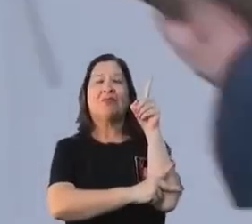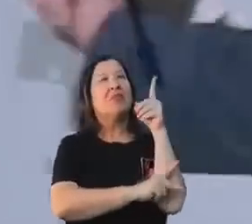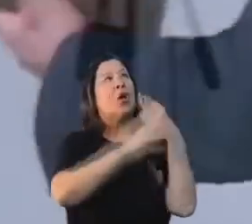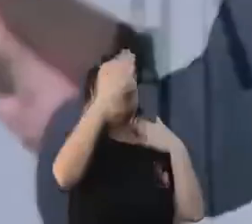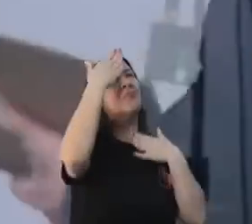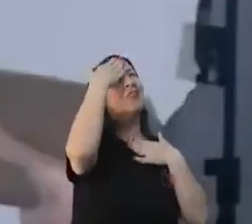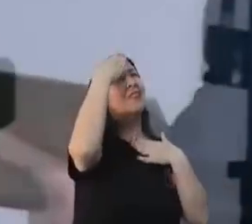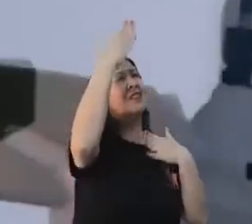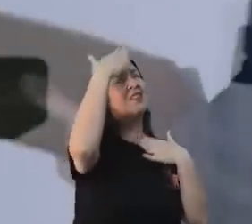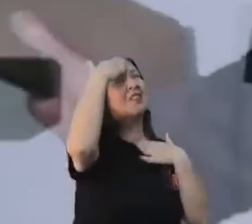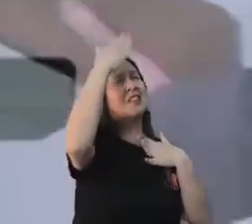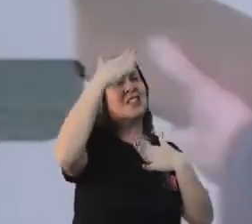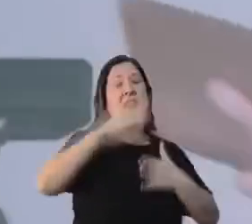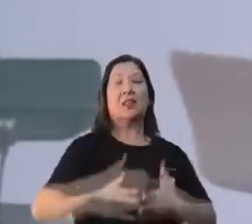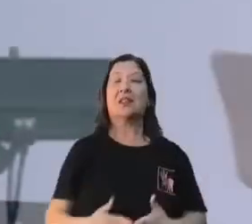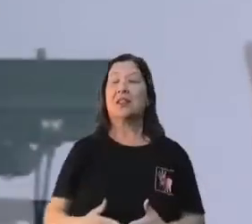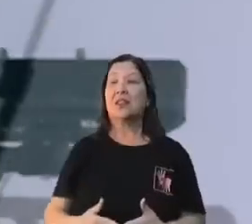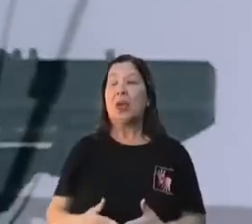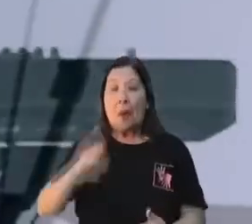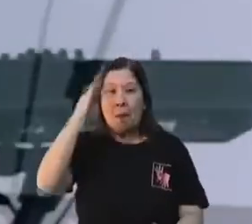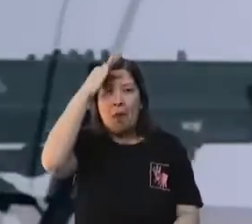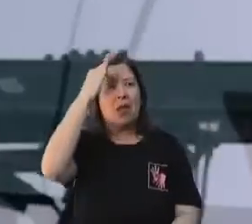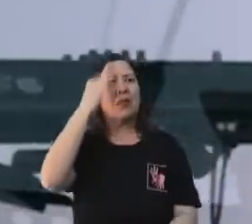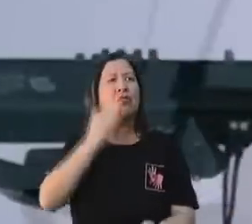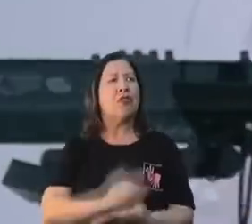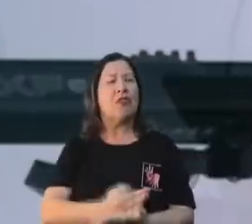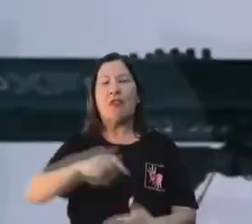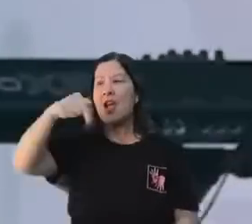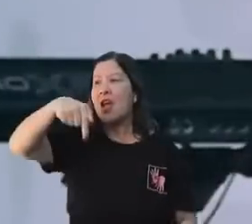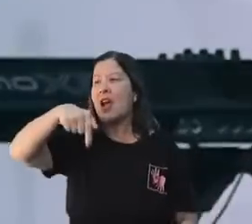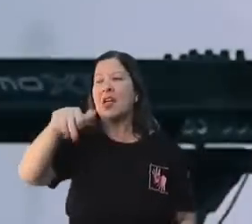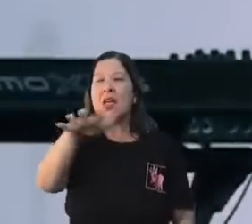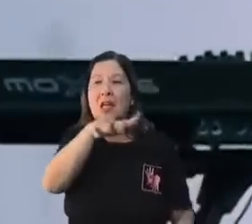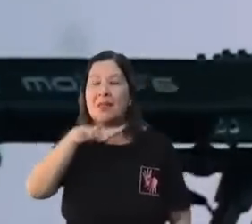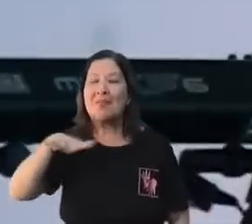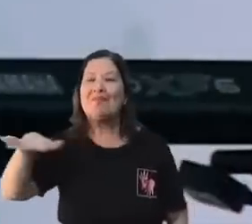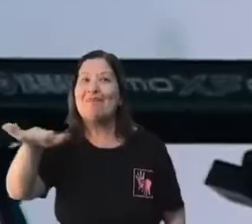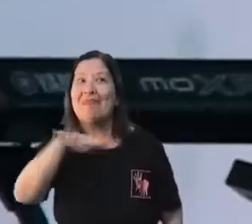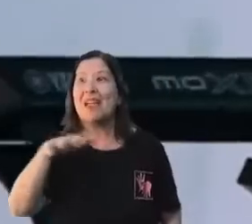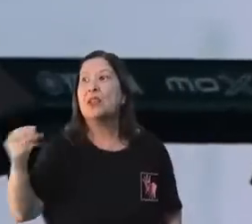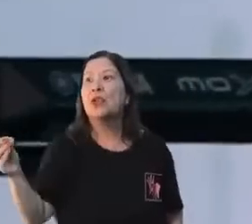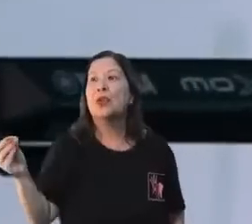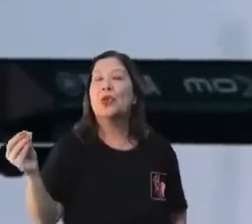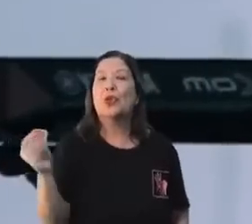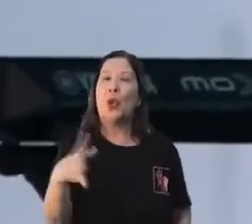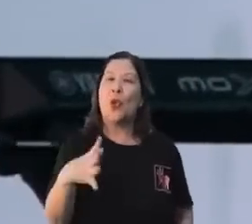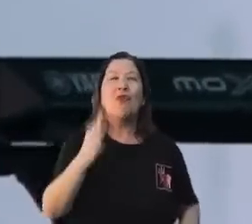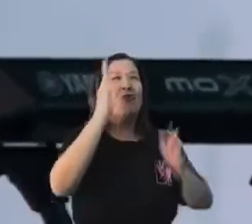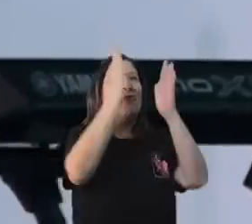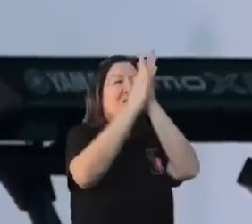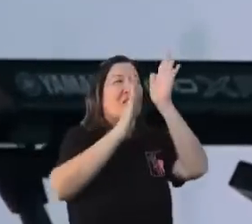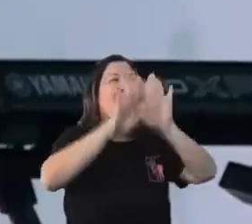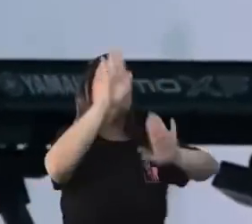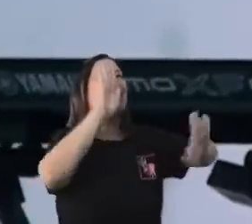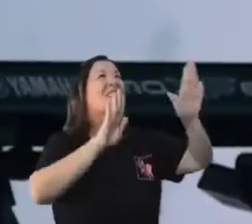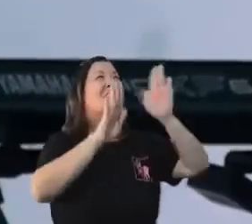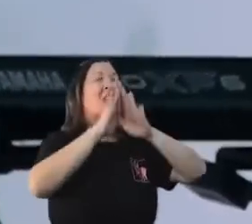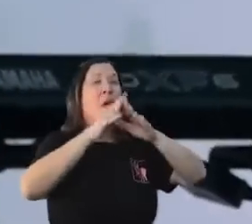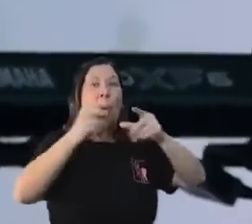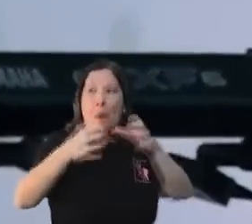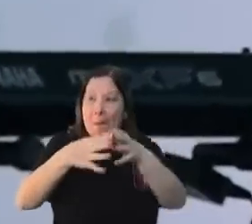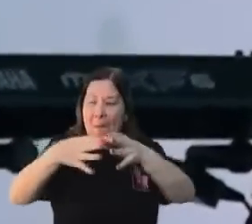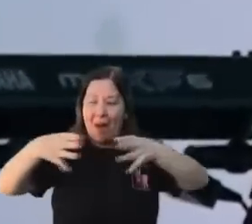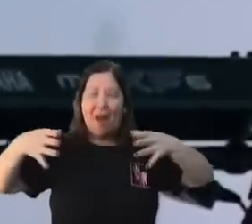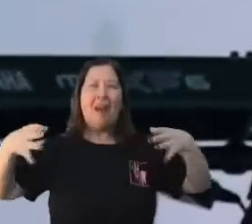esse passo de fé que esta igreja está dando, inaugurando um espaço de adoração mais amplo, para acolher